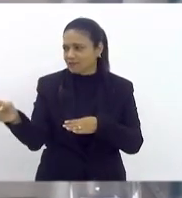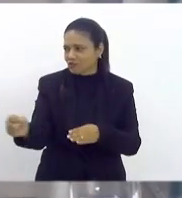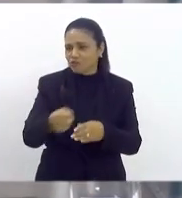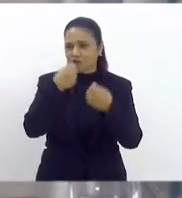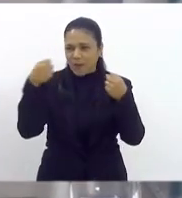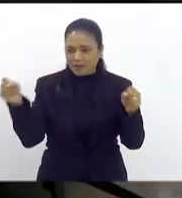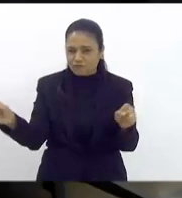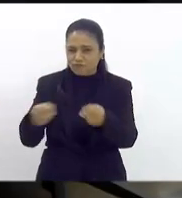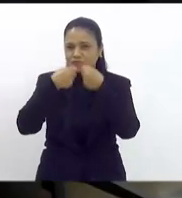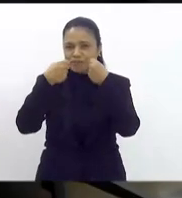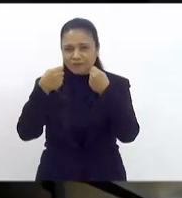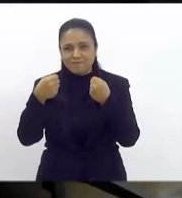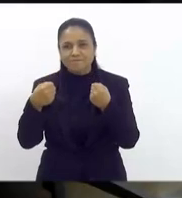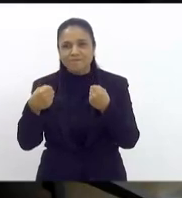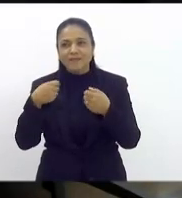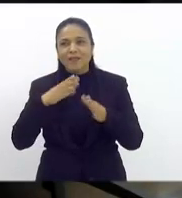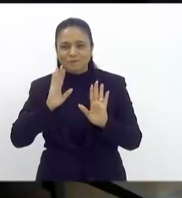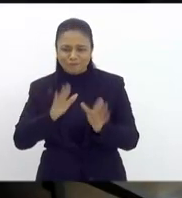pelo Otoni.